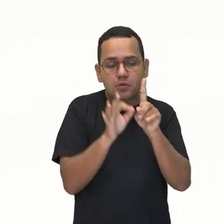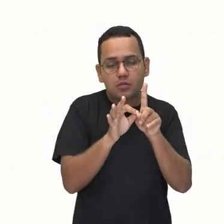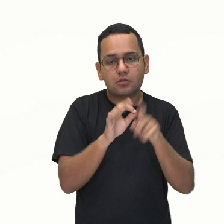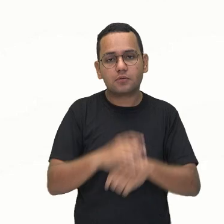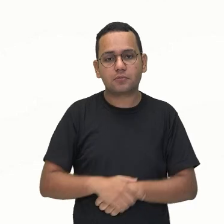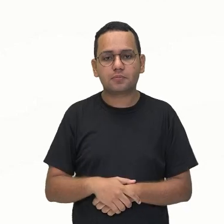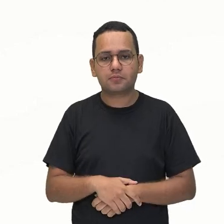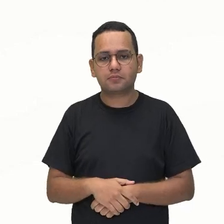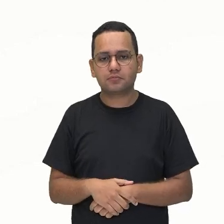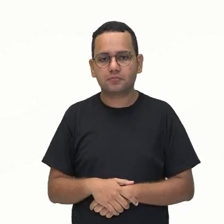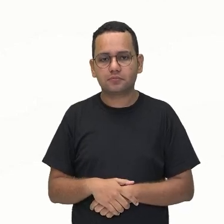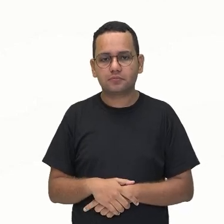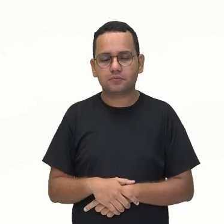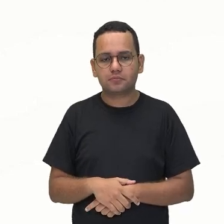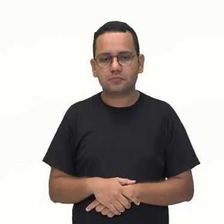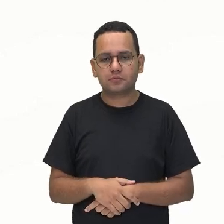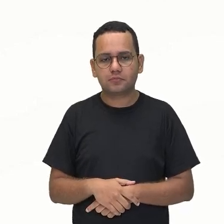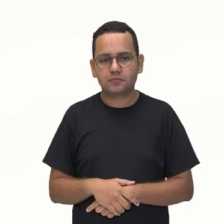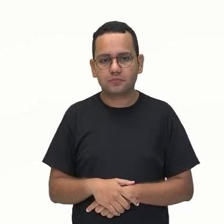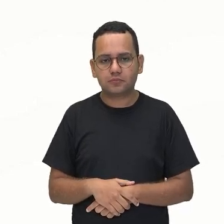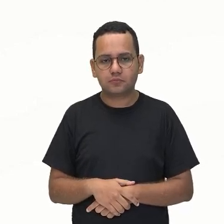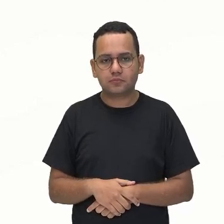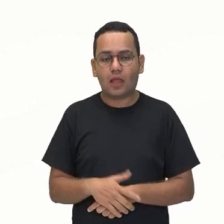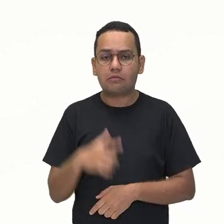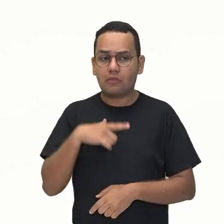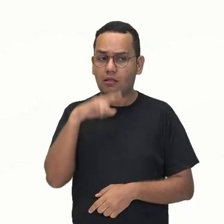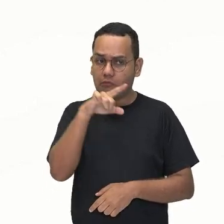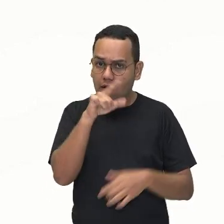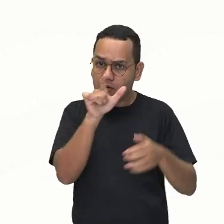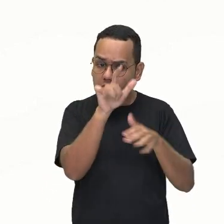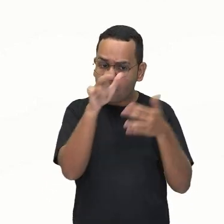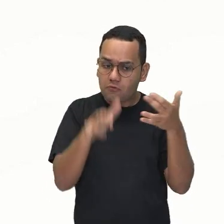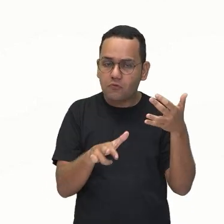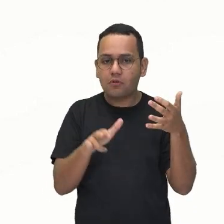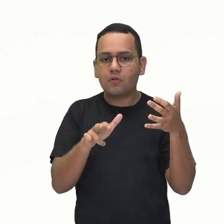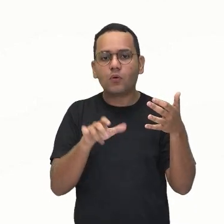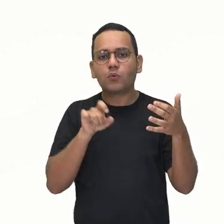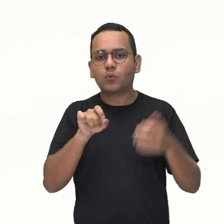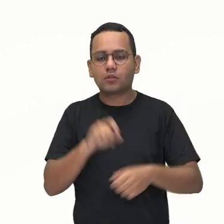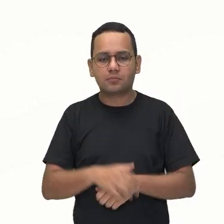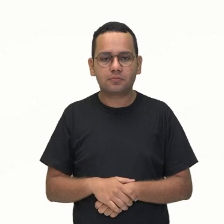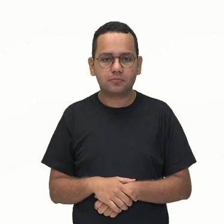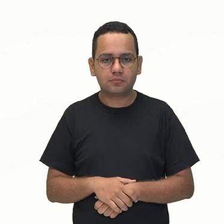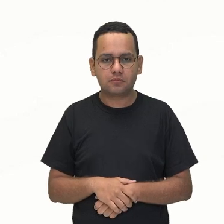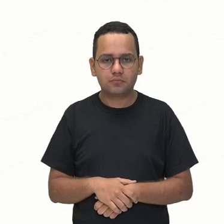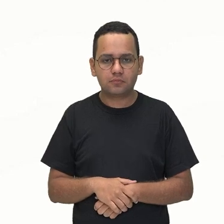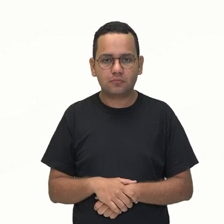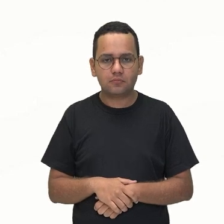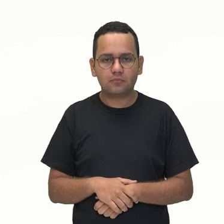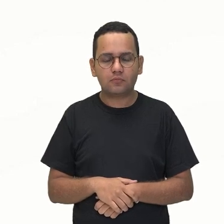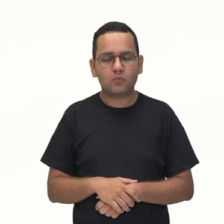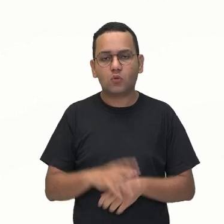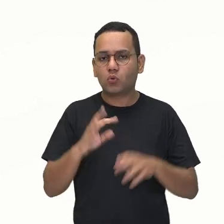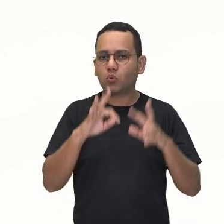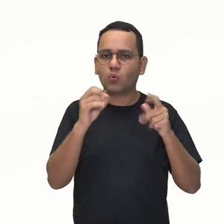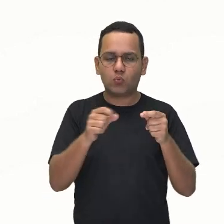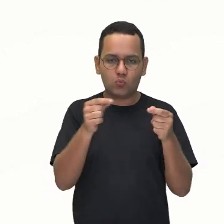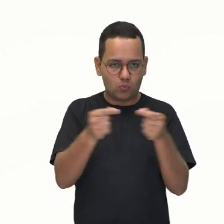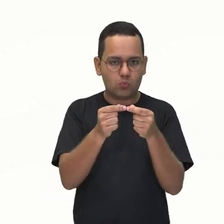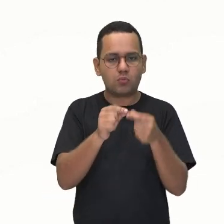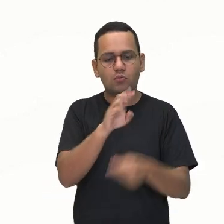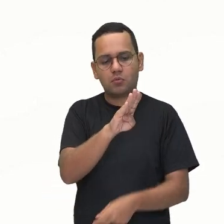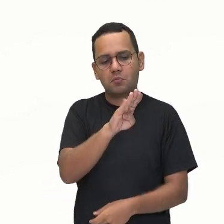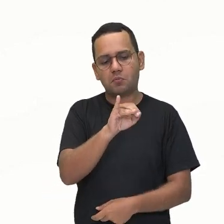lá estiver seres vivos, todos estes compõem a biosfera. Na